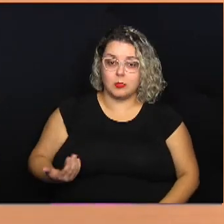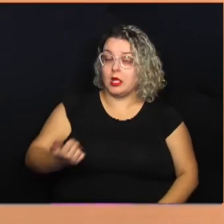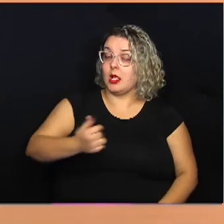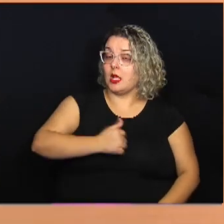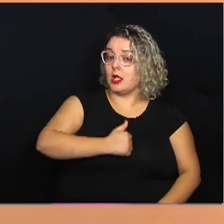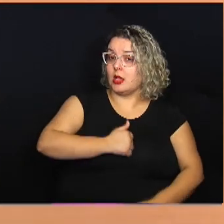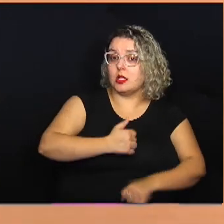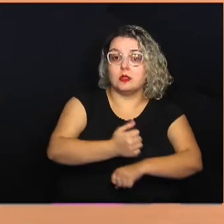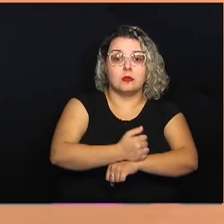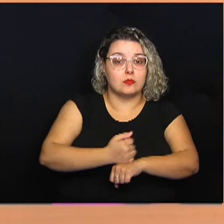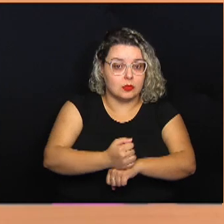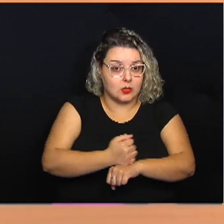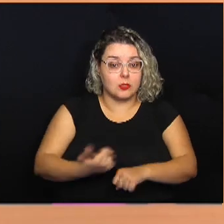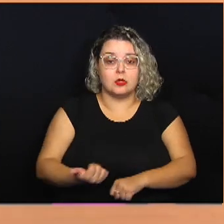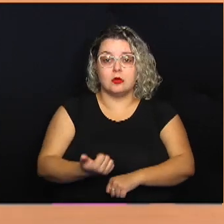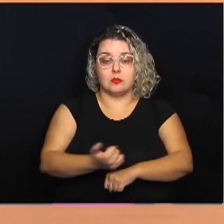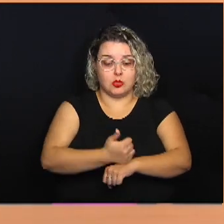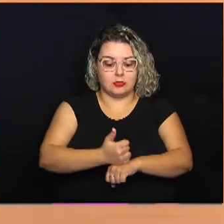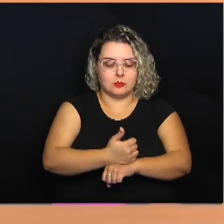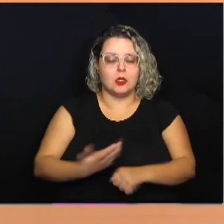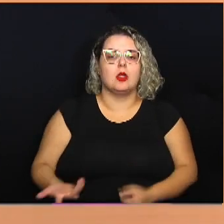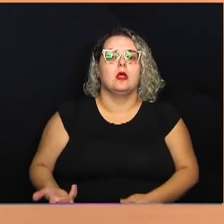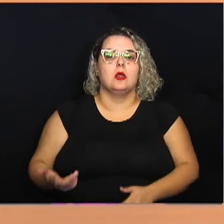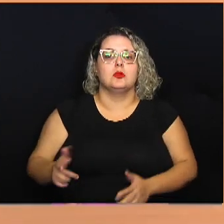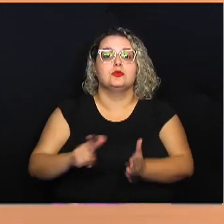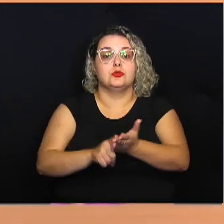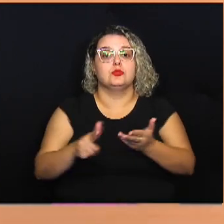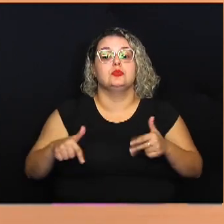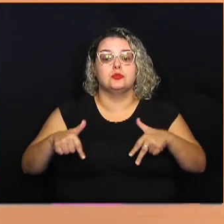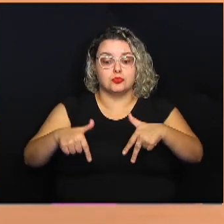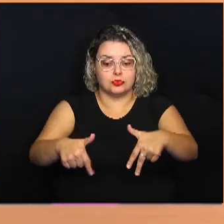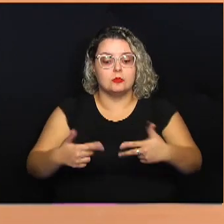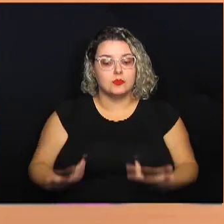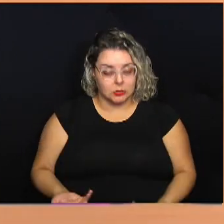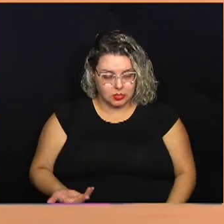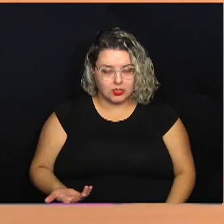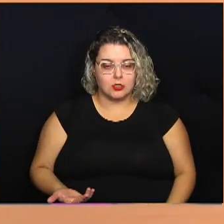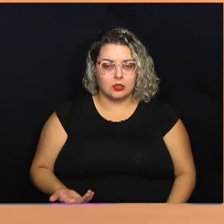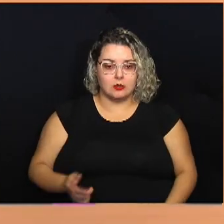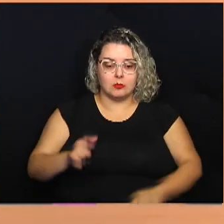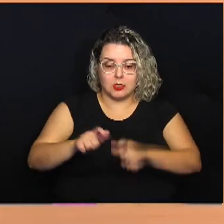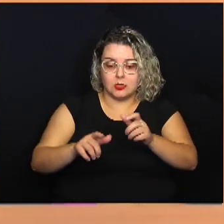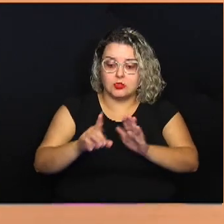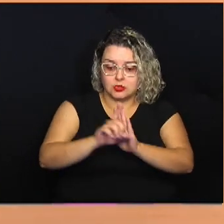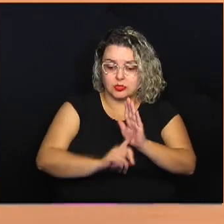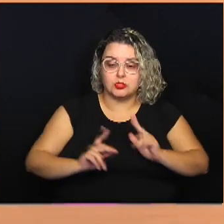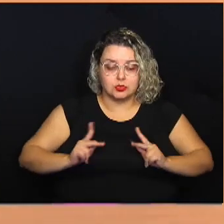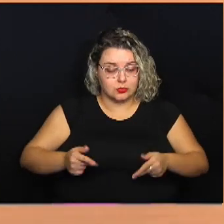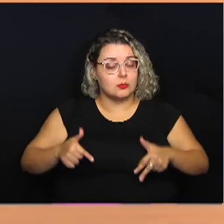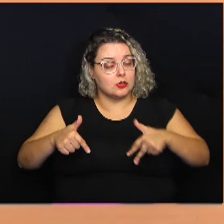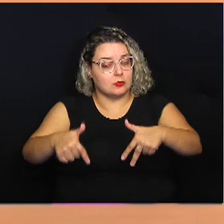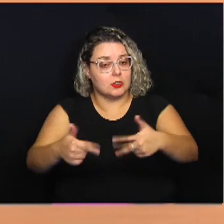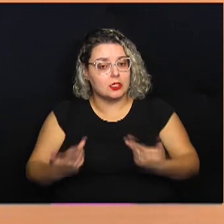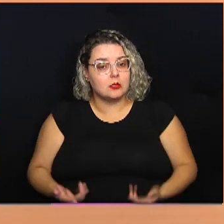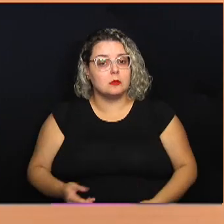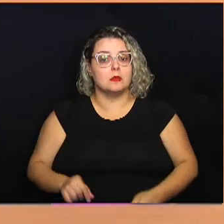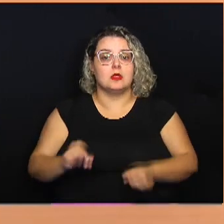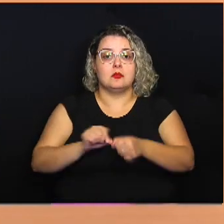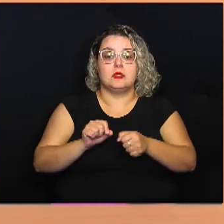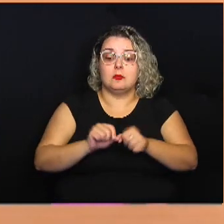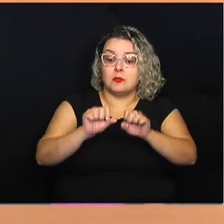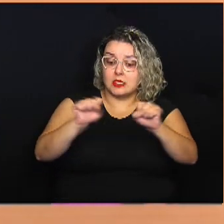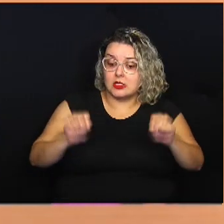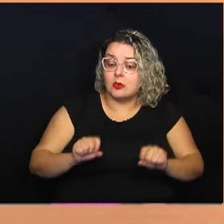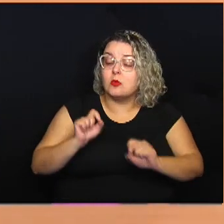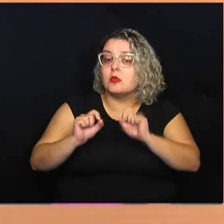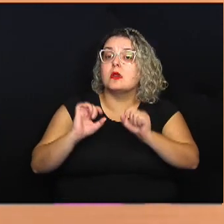fazendo jornalistas, militantes de direitos humanos que estão lidando diretamente com isso, para que a gente fizesse uma sistematização do que é esse fenômeno